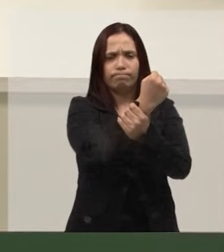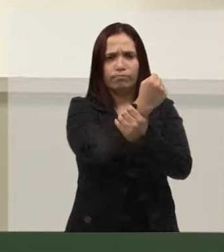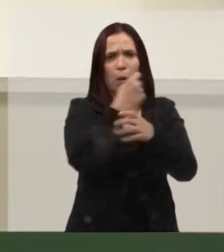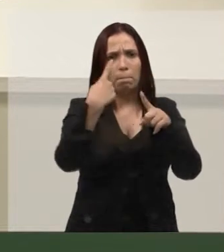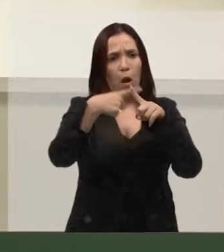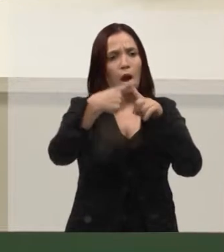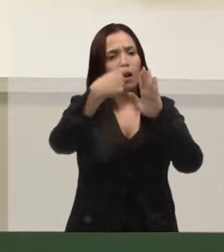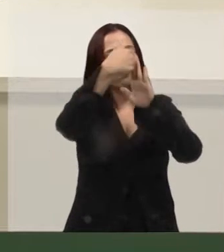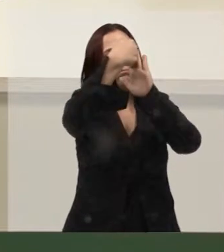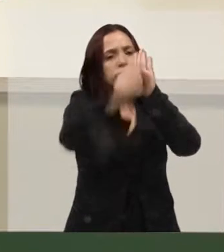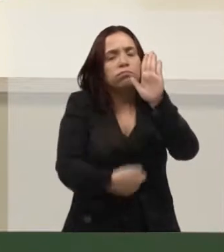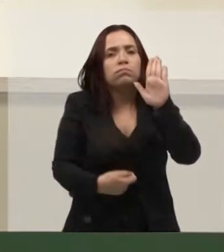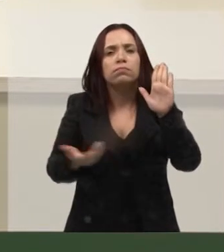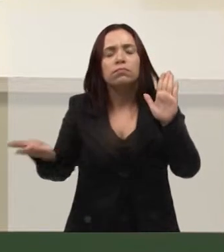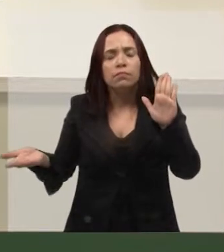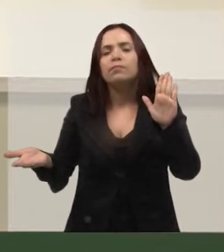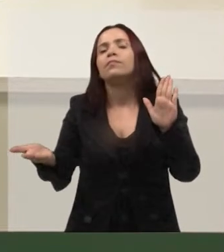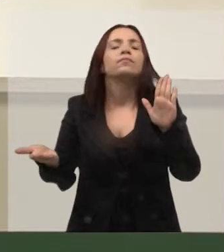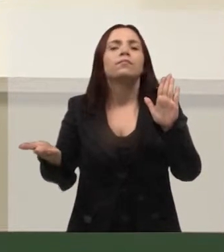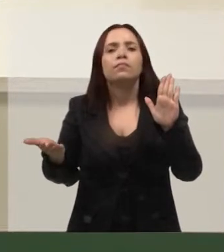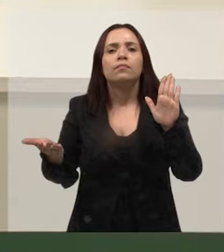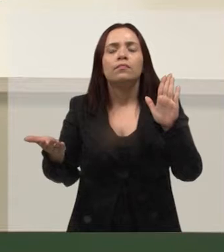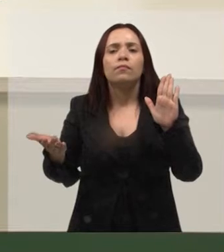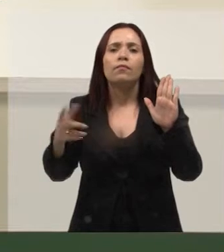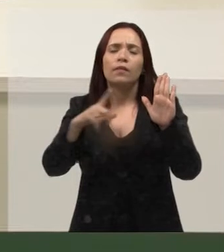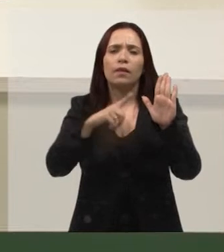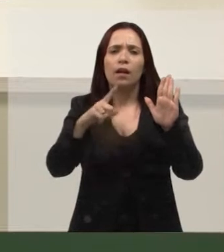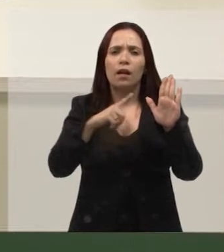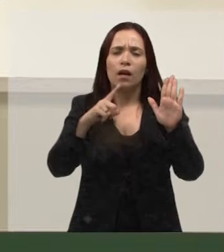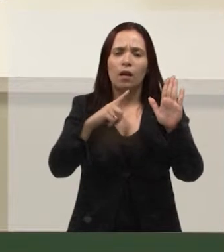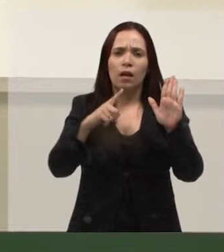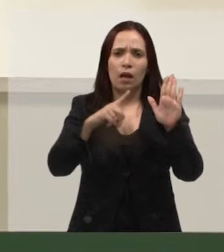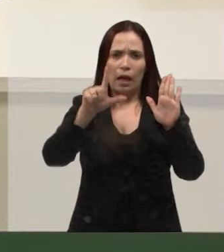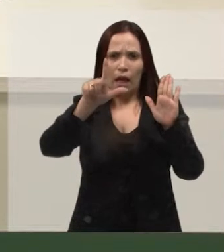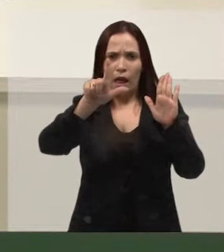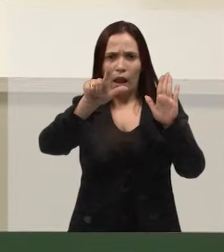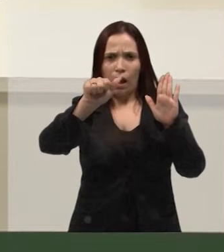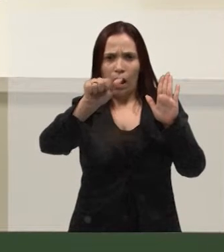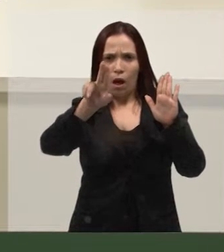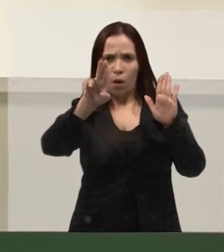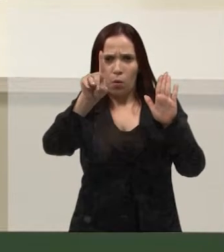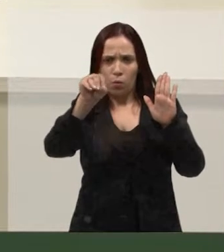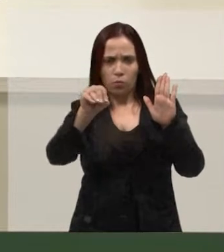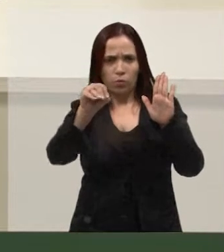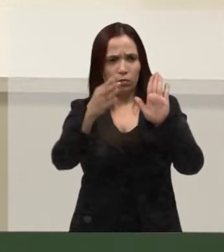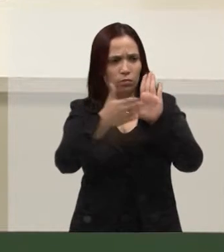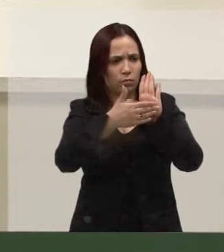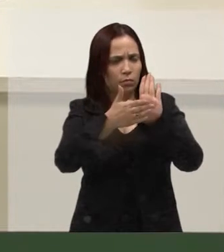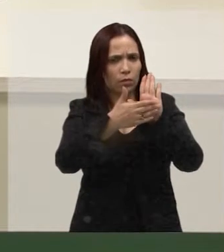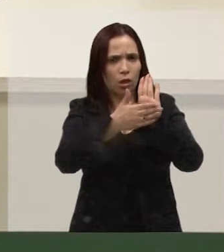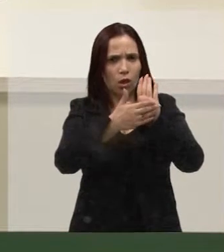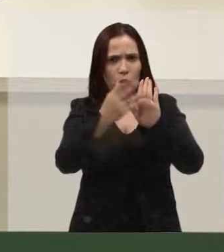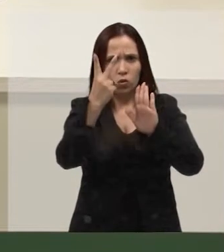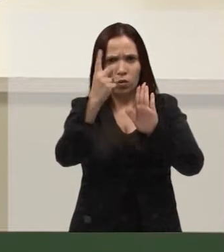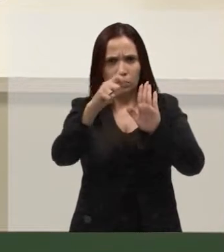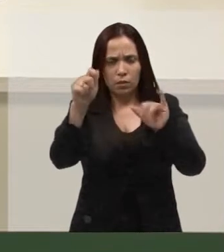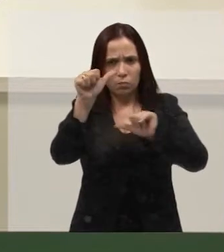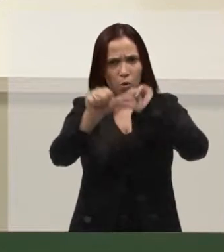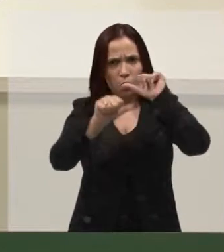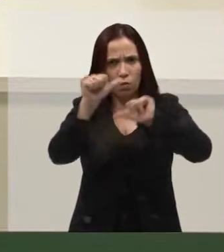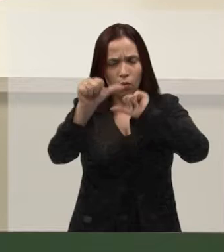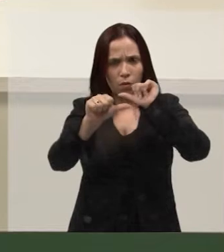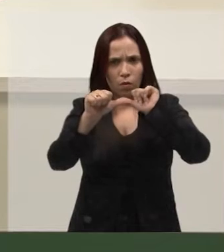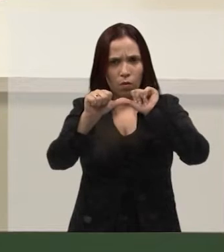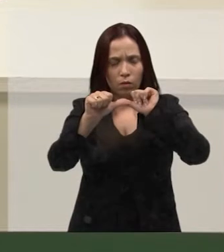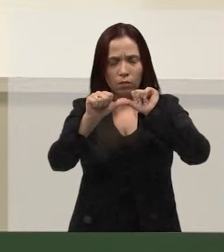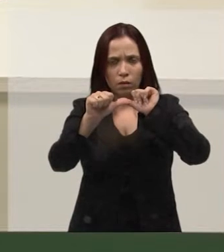laudo, aí eu vi eu ouvi de tudo, a pessoa dizer, você achar que um laudo não vai mudar em 2 meses? Amigo, então para que serve o